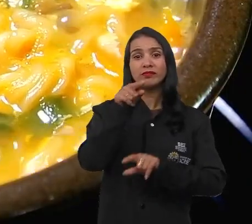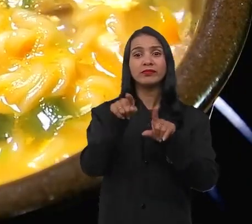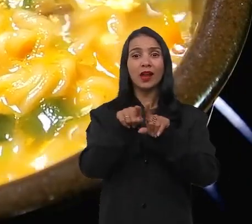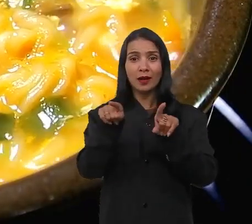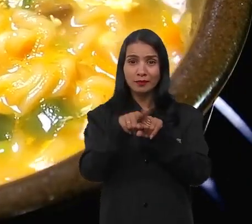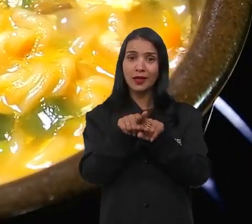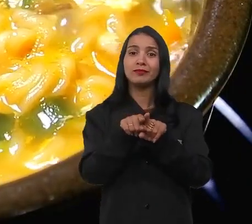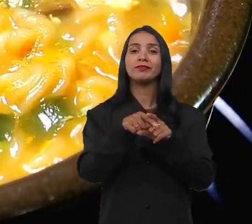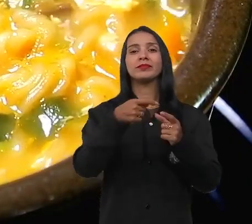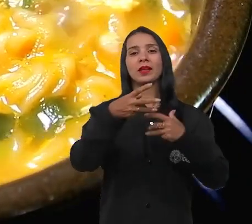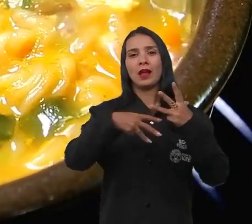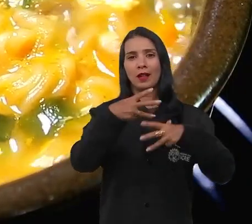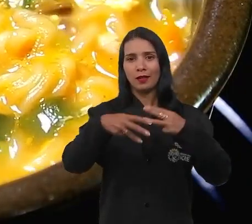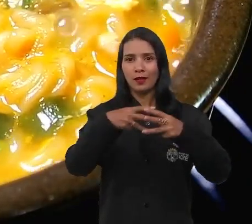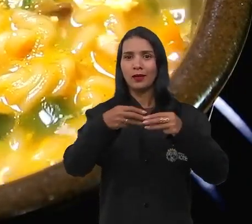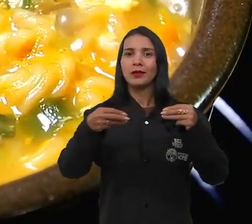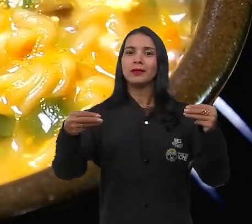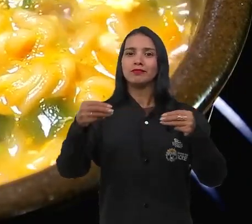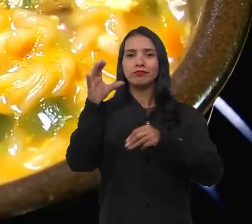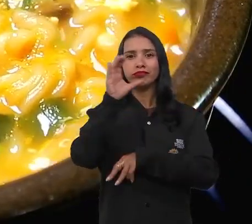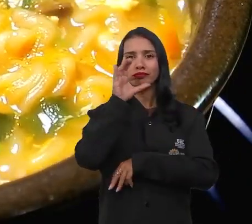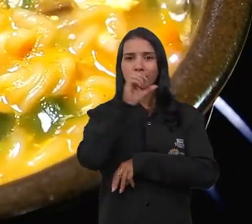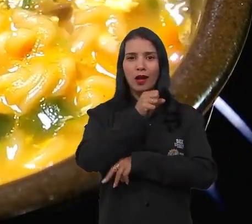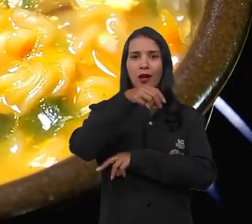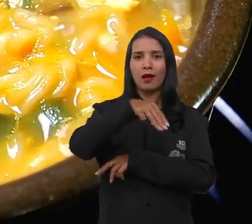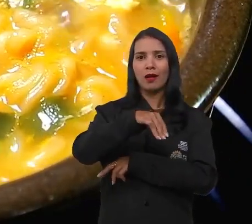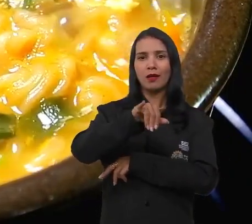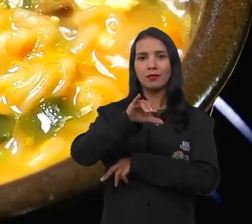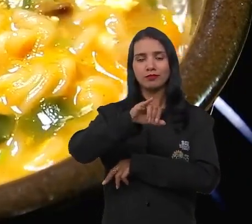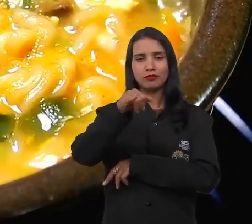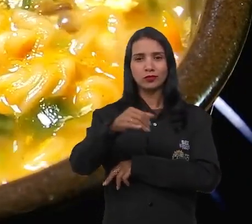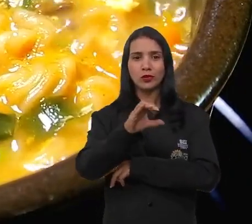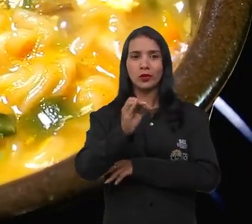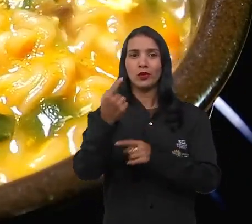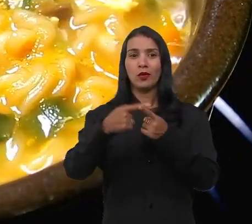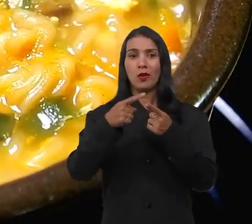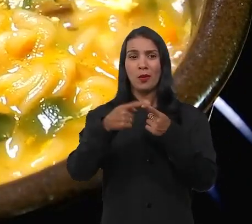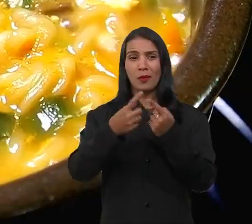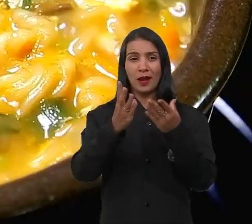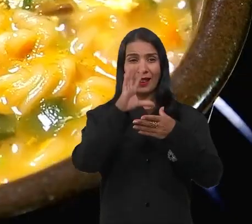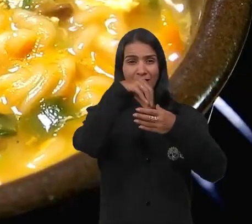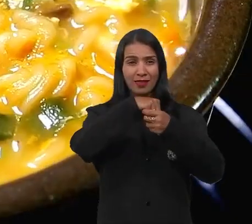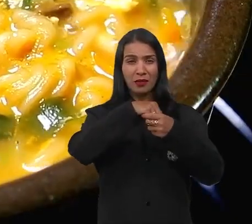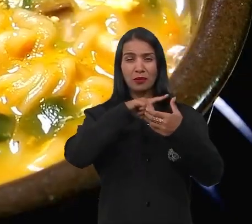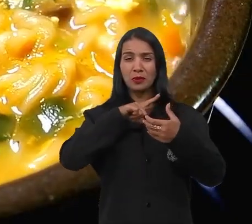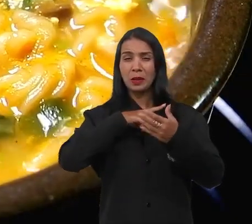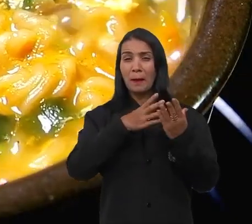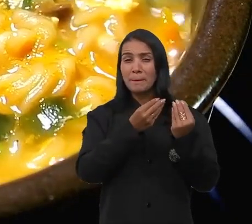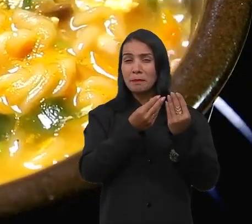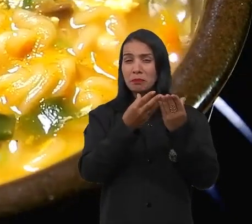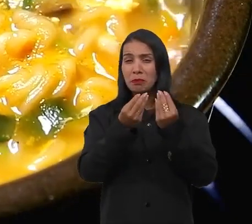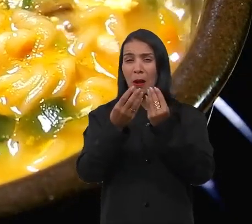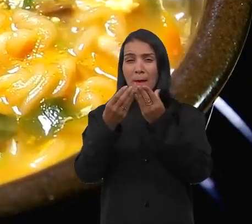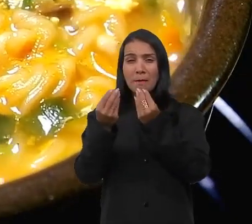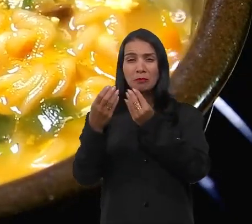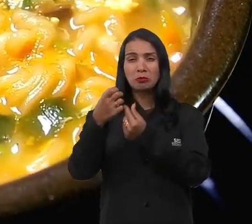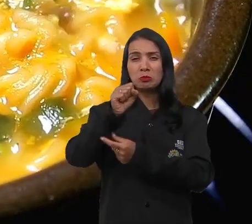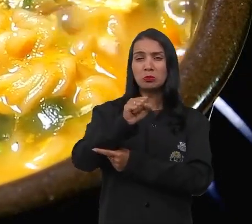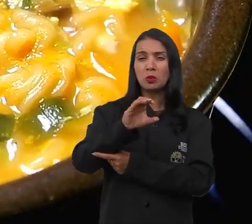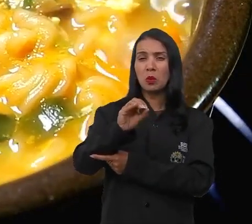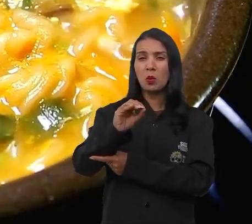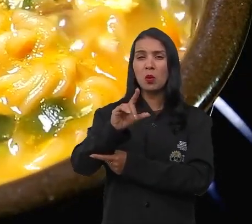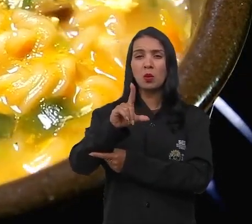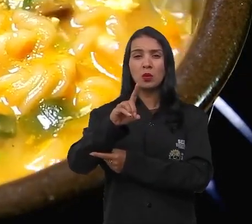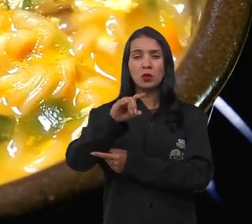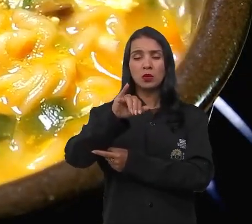instantâneo, né, o famoso miojo. Ele vai ter o quê? Muito sódio, né? Então ali um pacotinho, gente, ele contém mais da